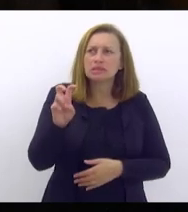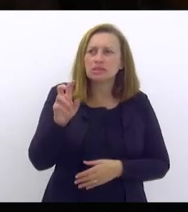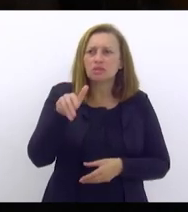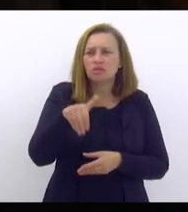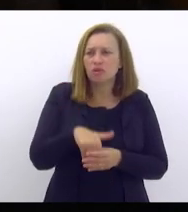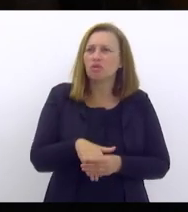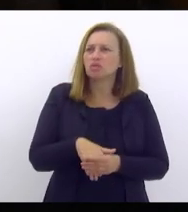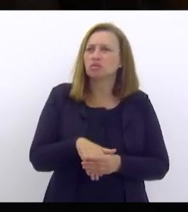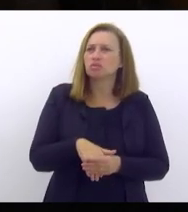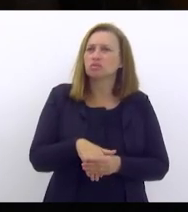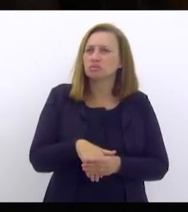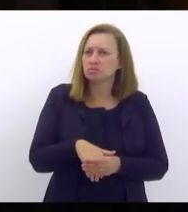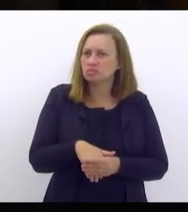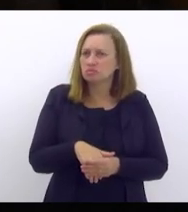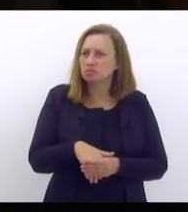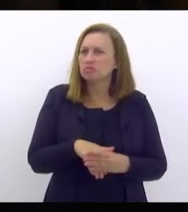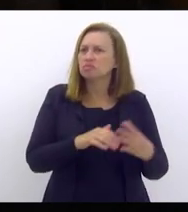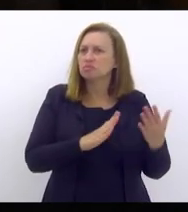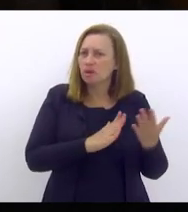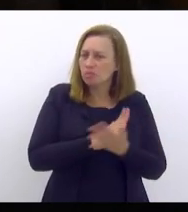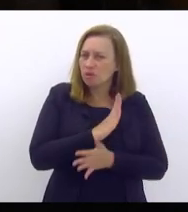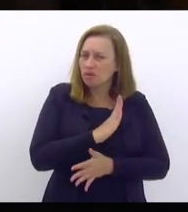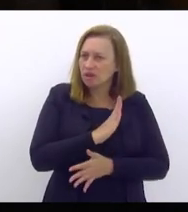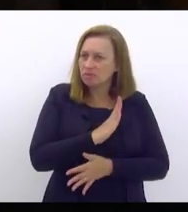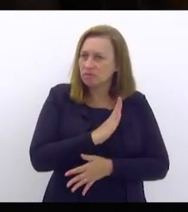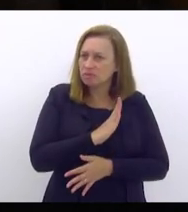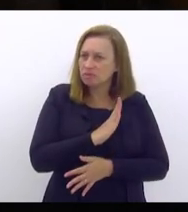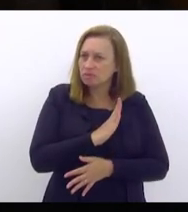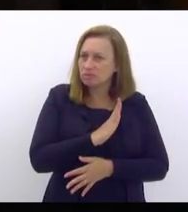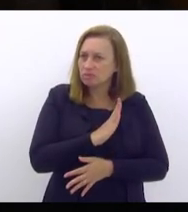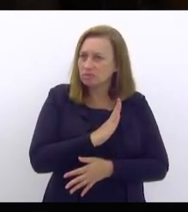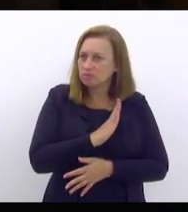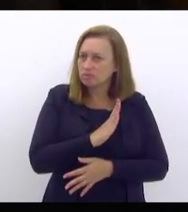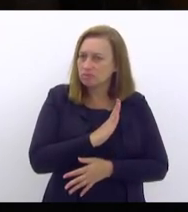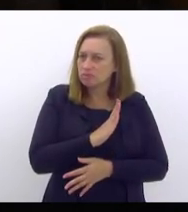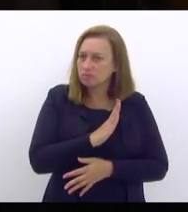só a favor. 5 votos.